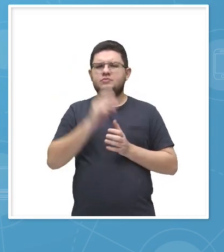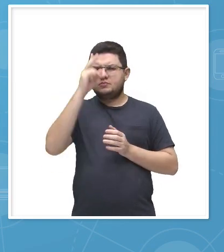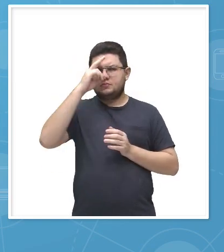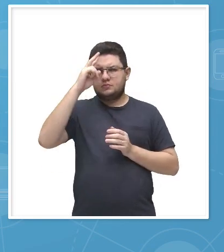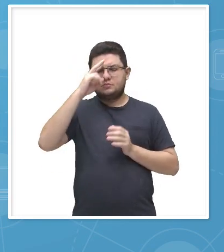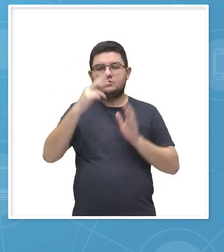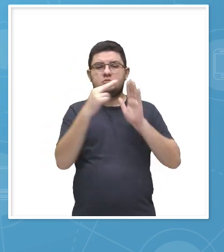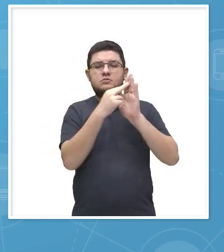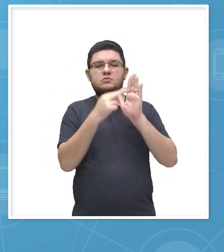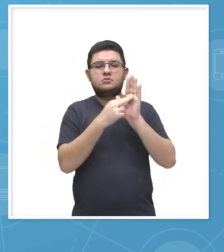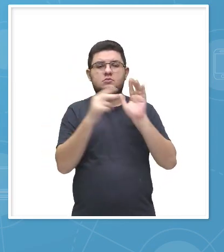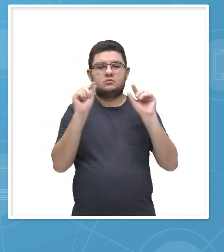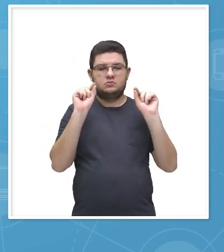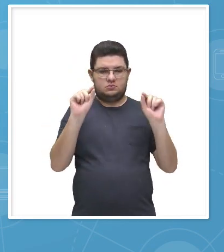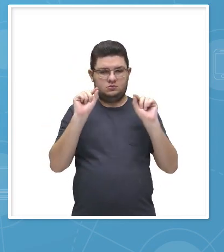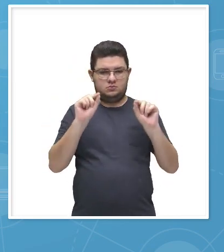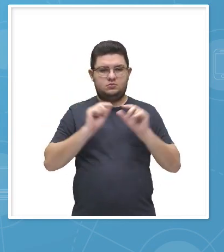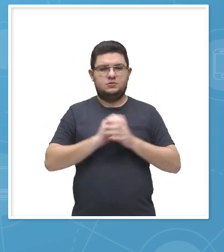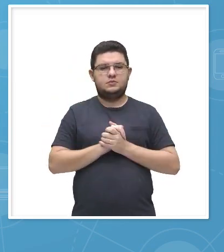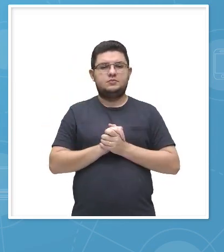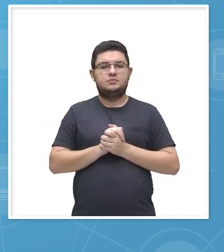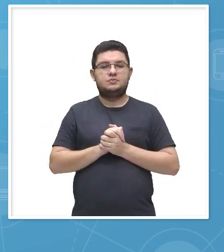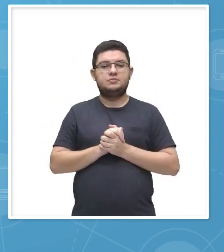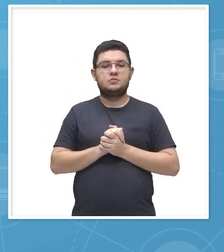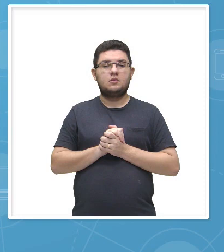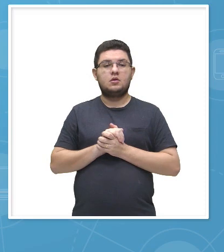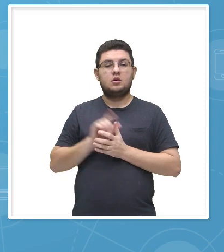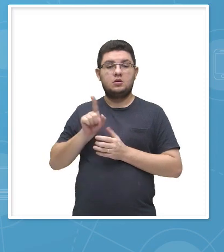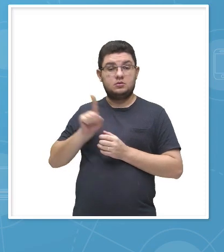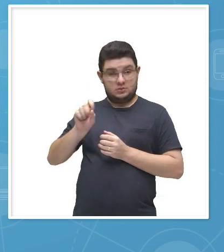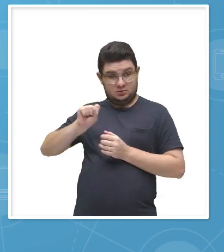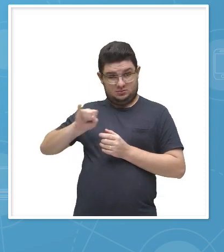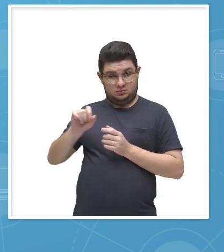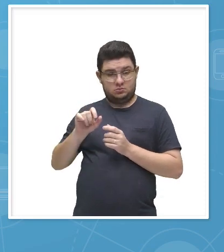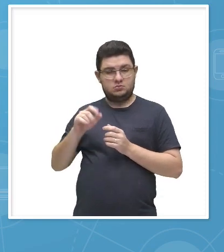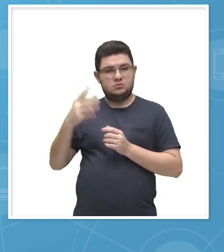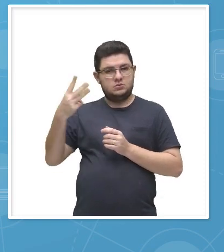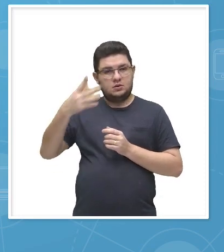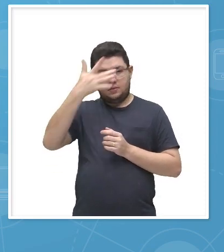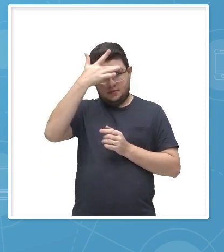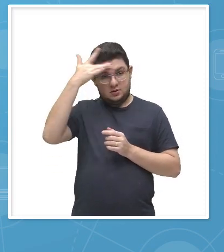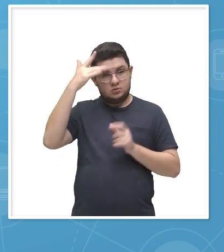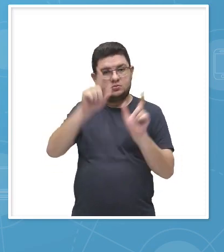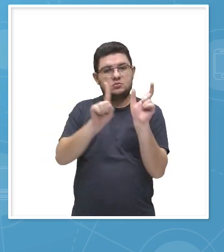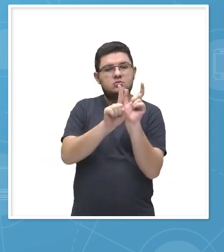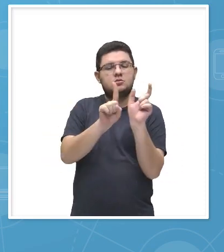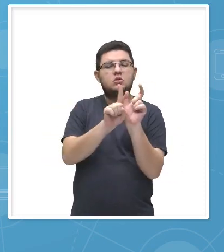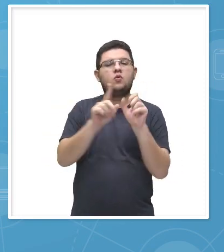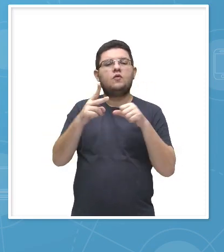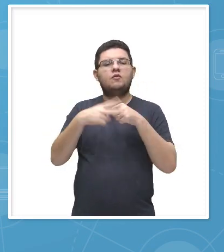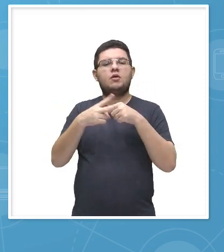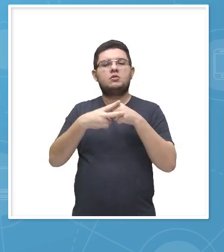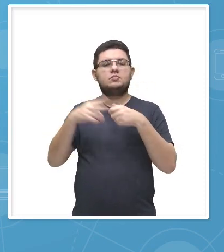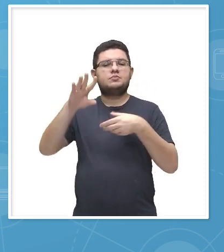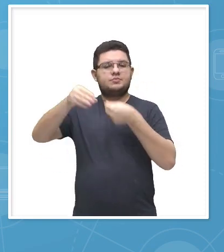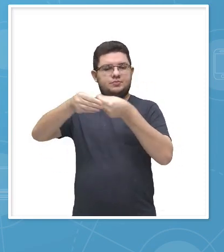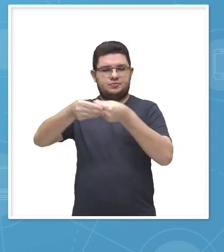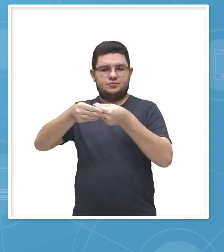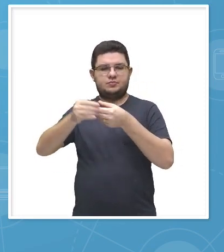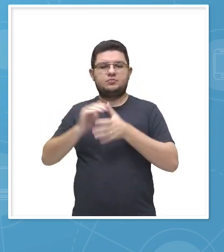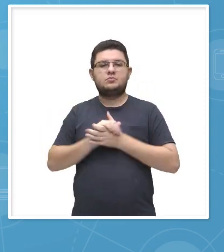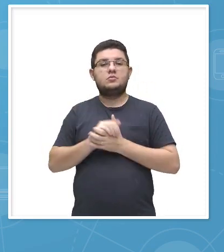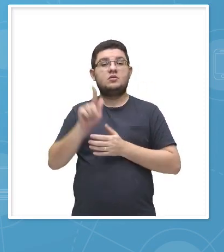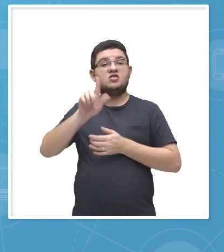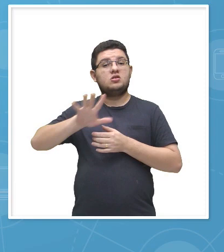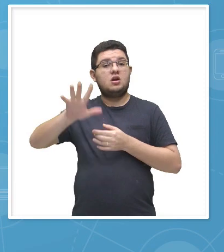no presente simples a terceira pessoa os verbos tem que receber algumas letras lá no final A Regra geral essa daqui ó